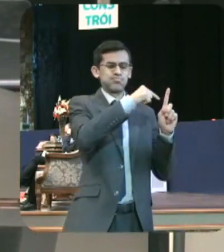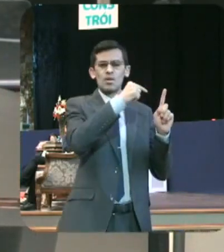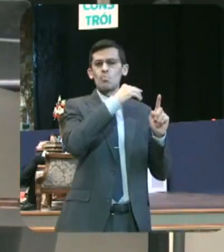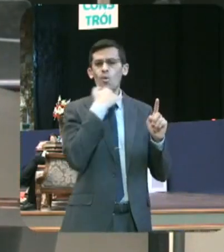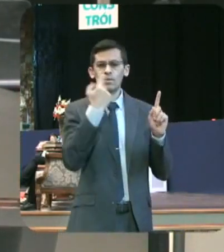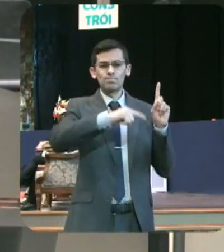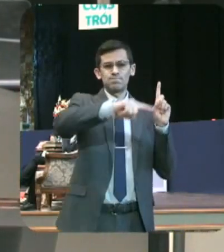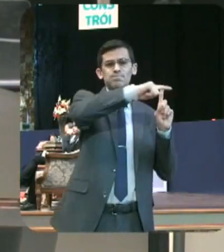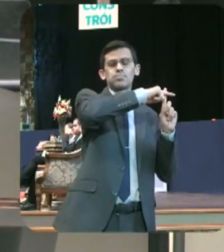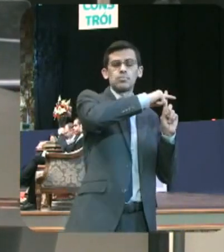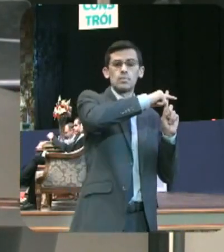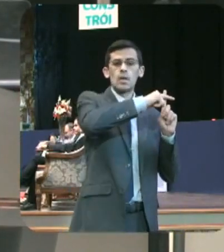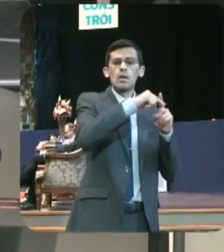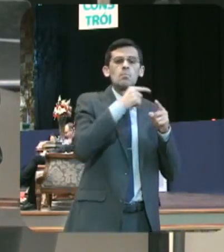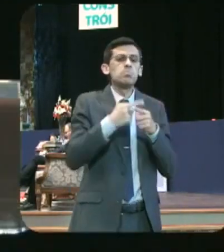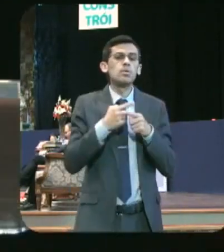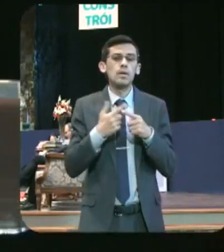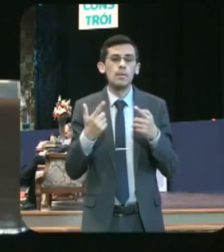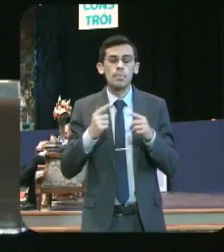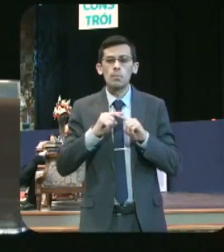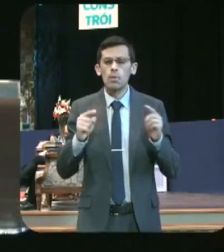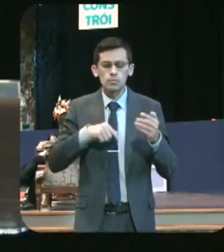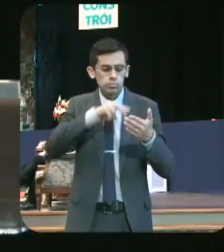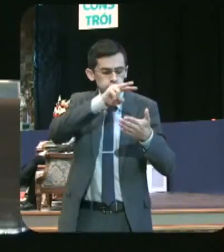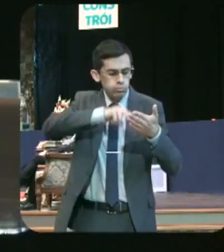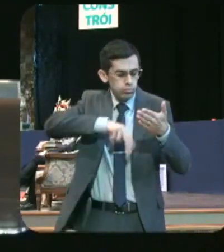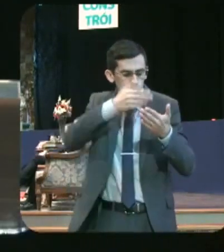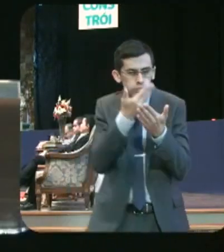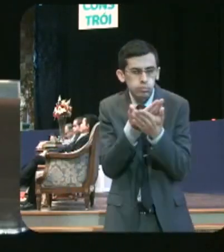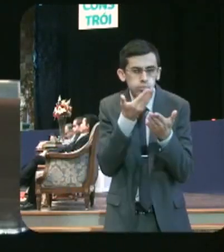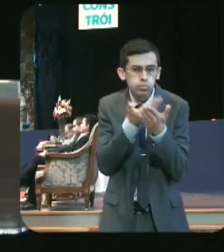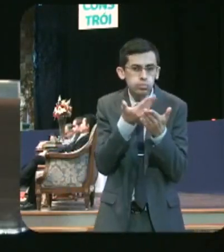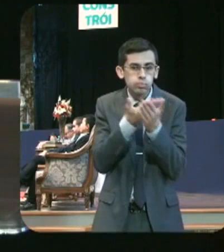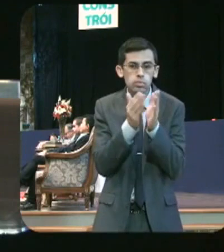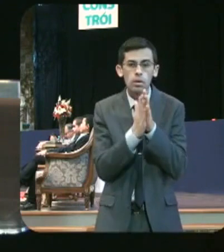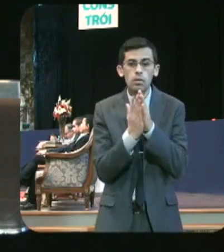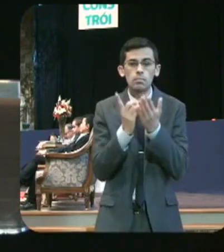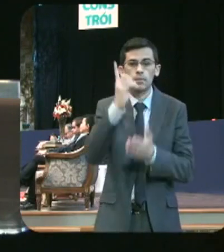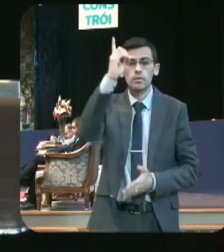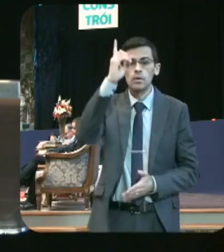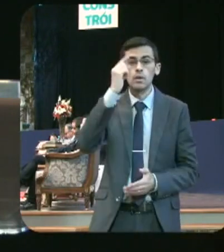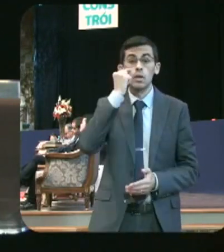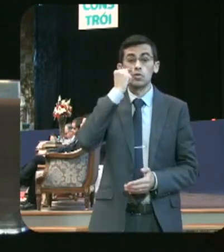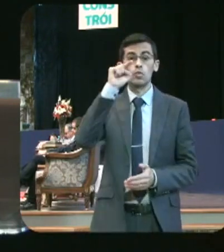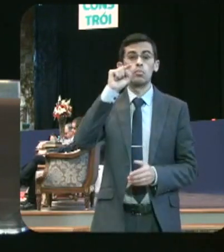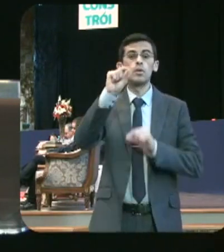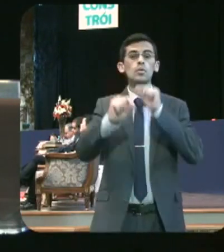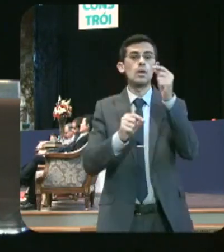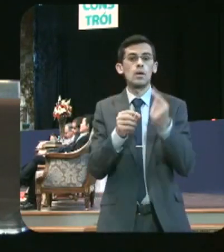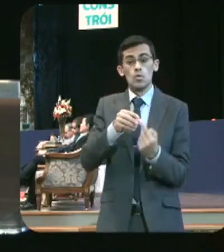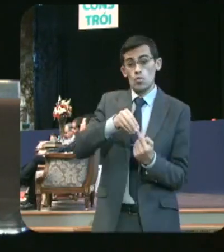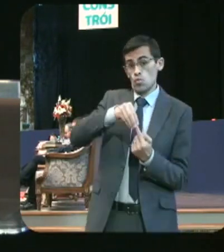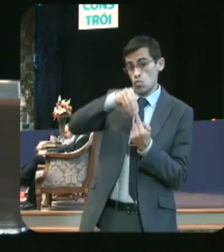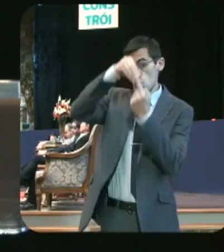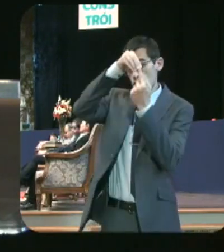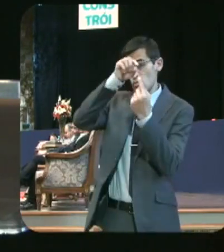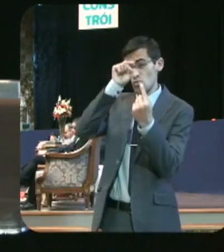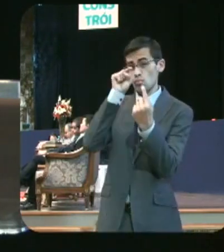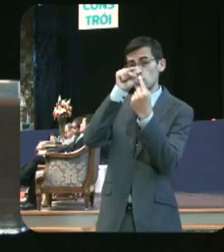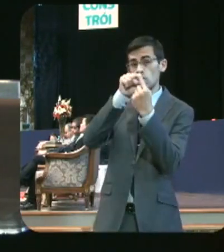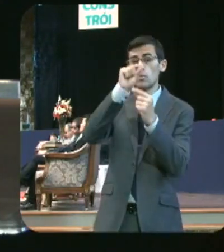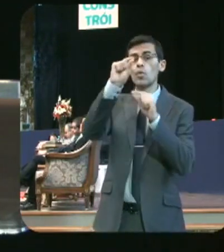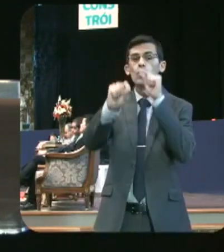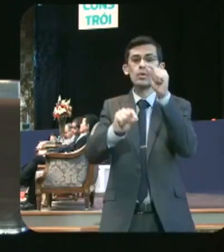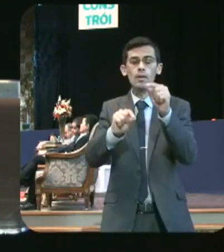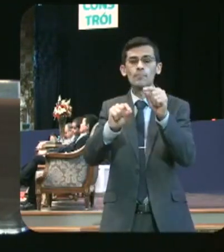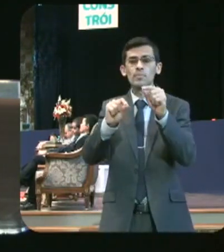jeito. E aí, quando a gente vai estudando a palavra de Deus, a gente vai descobrir que essa era a única maneira dele